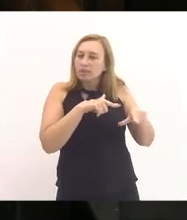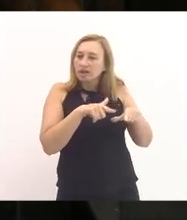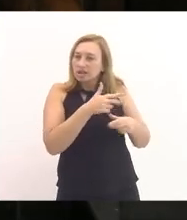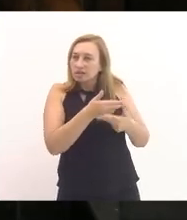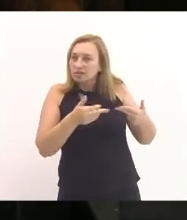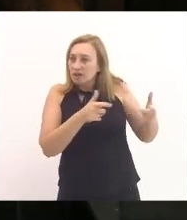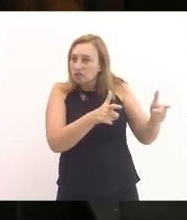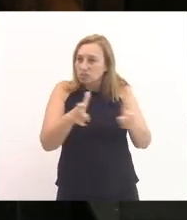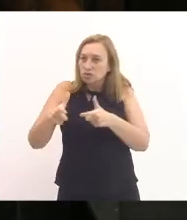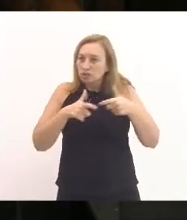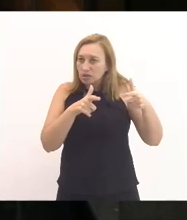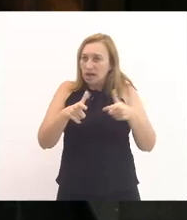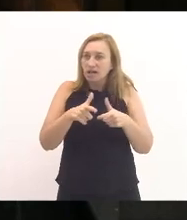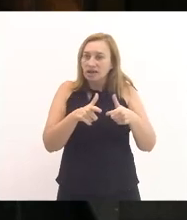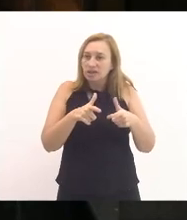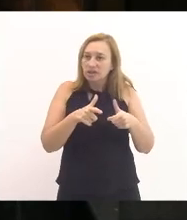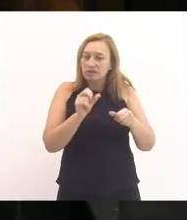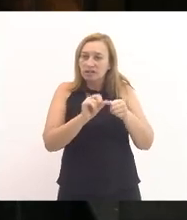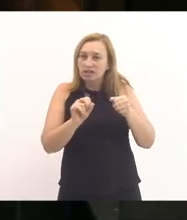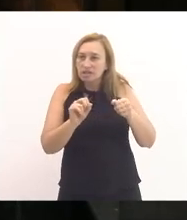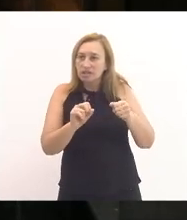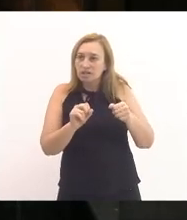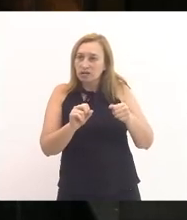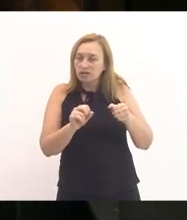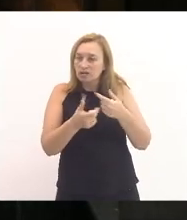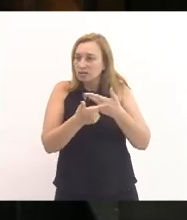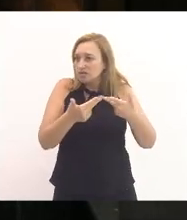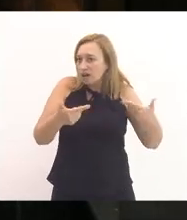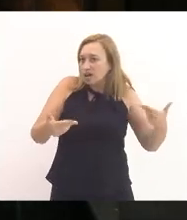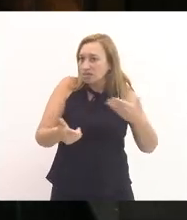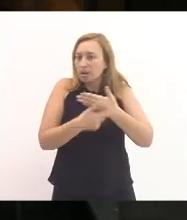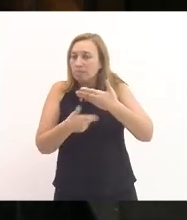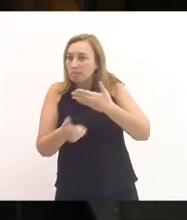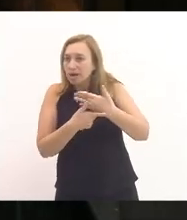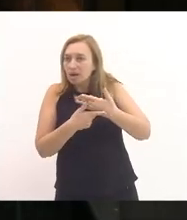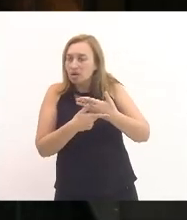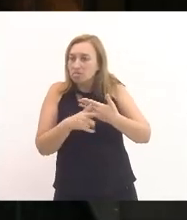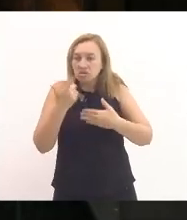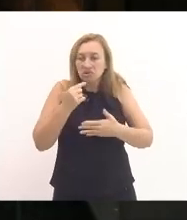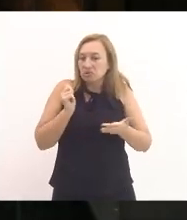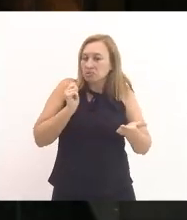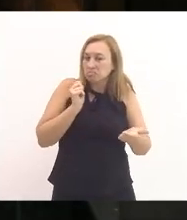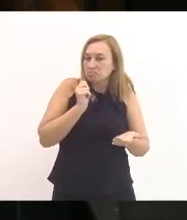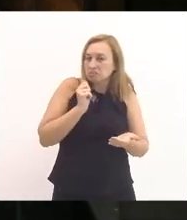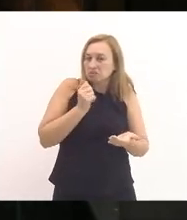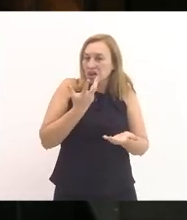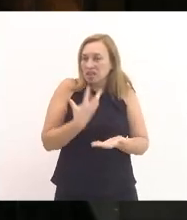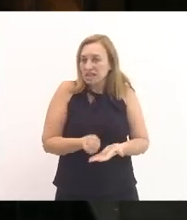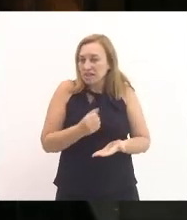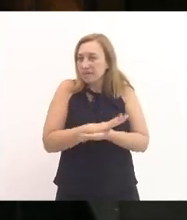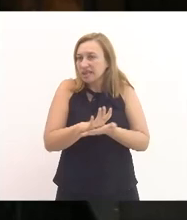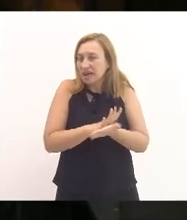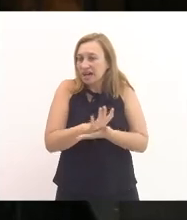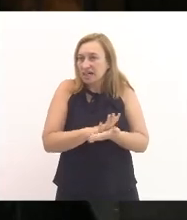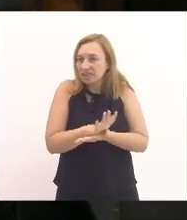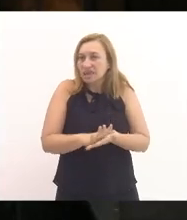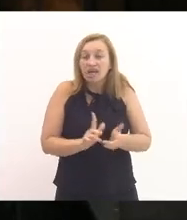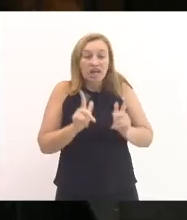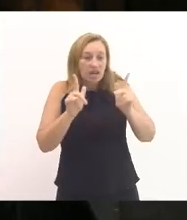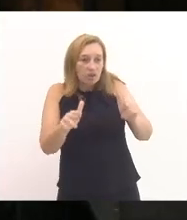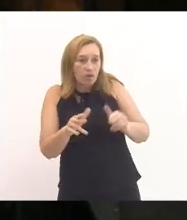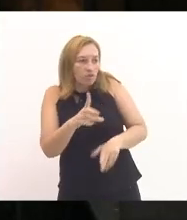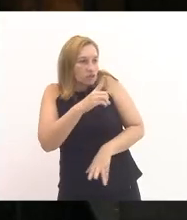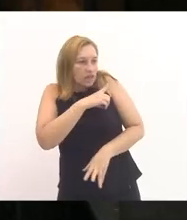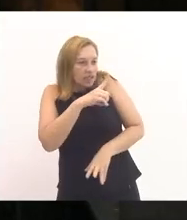e não são remunerados por isso da mesma forma o delegado quando ele acumula uma outra delegacia cobre o outro